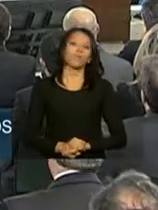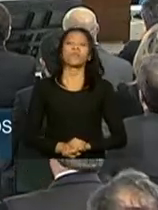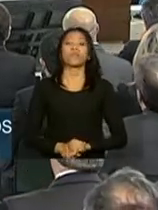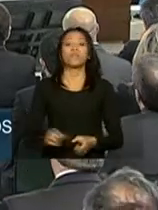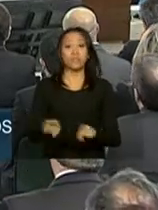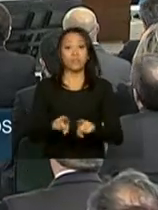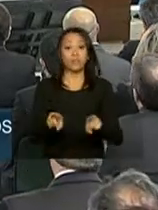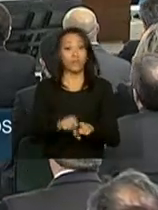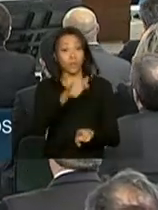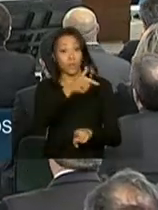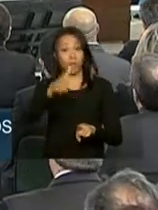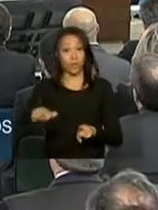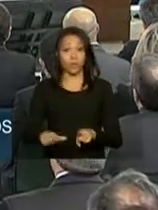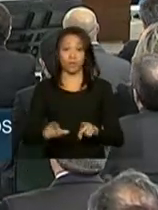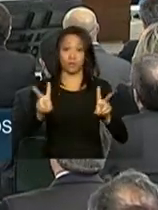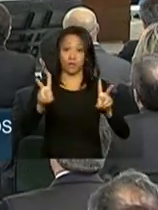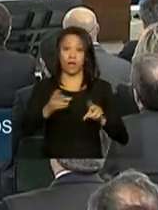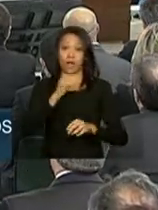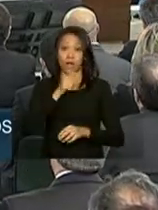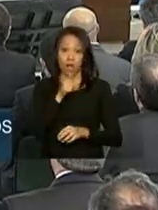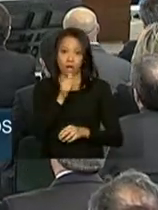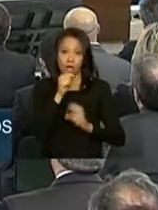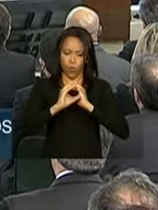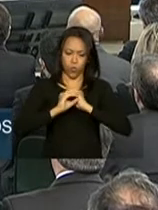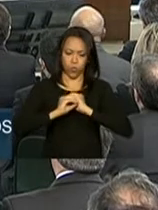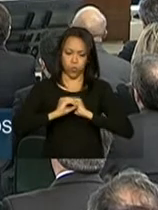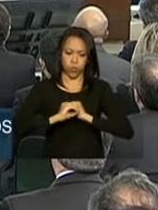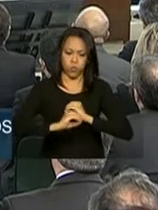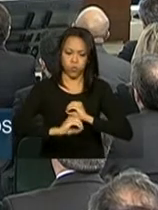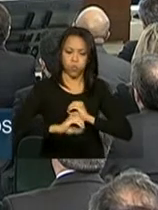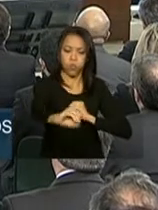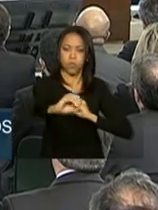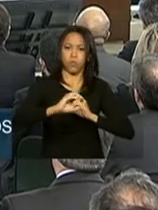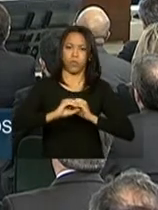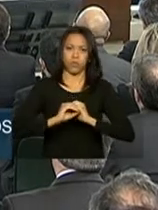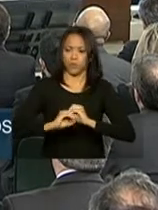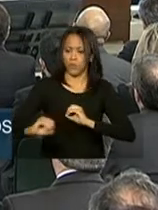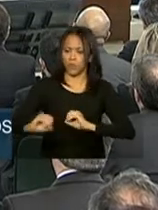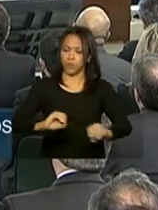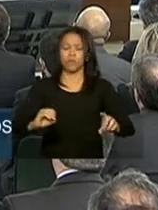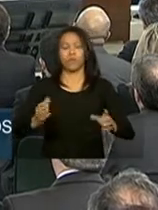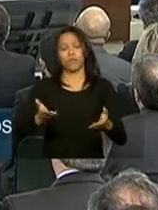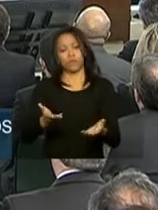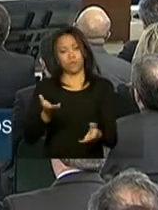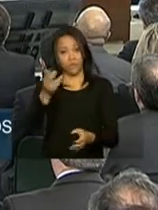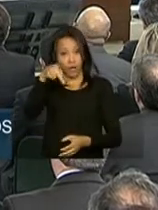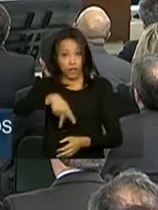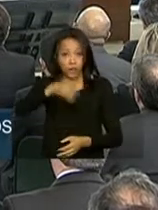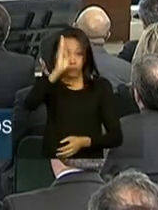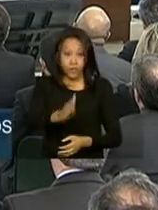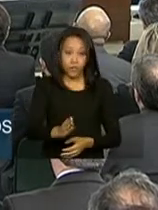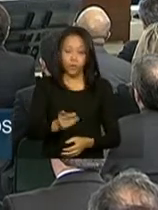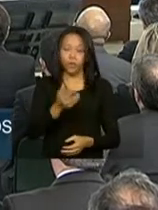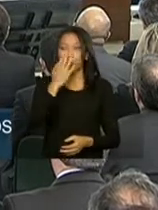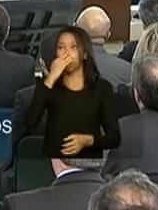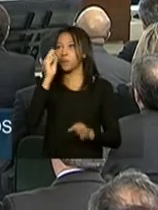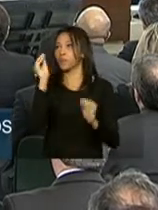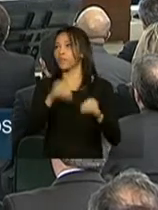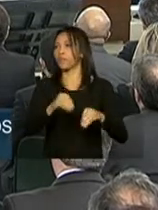Saneamento, meus amigos, minhas amigas, foi solenemente ignorado na história desse país.